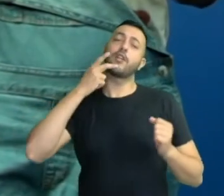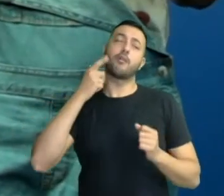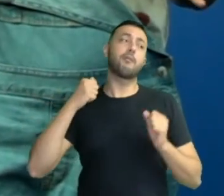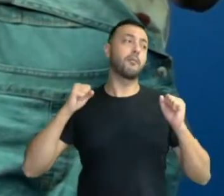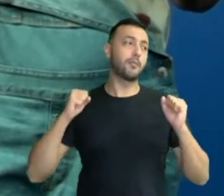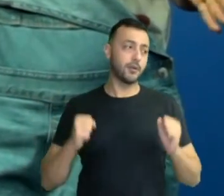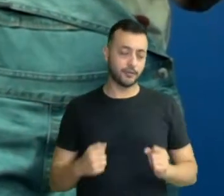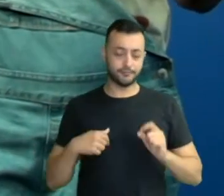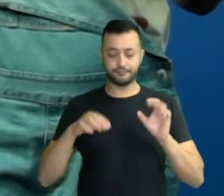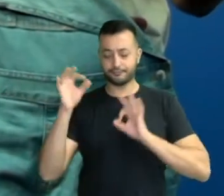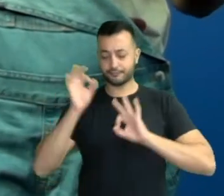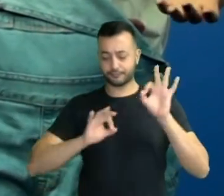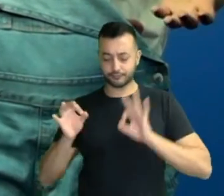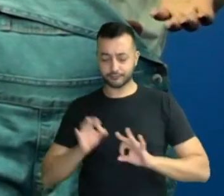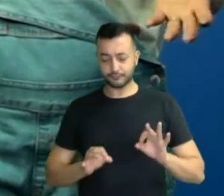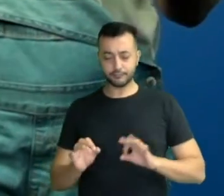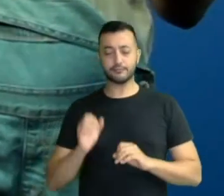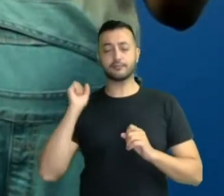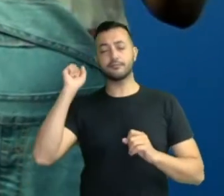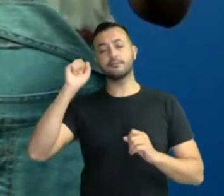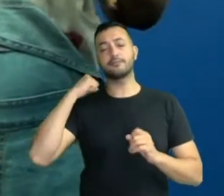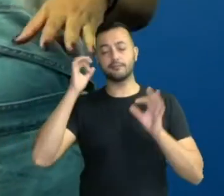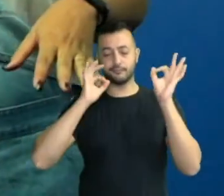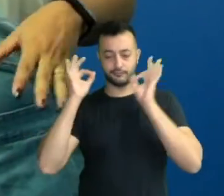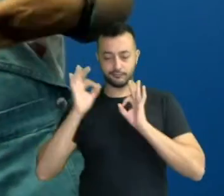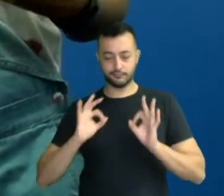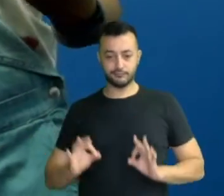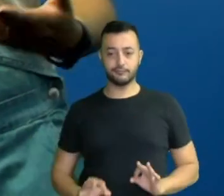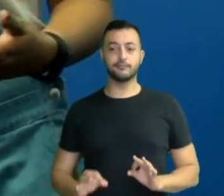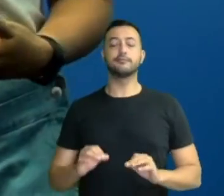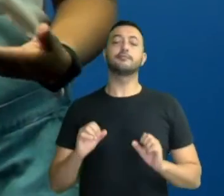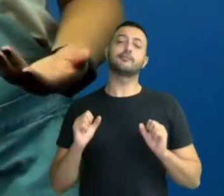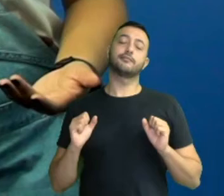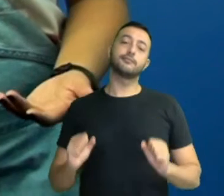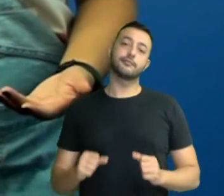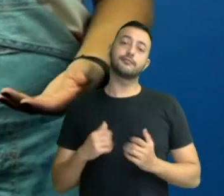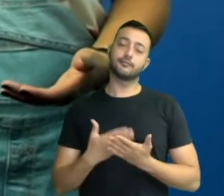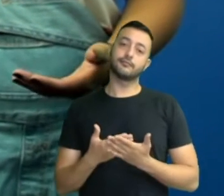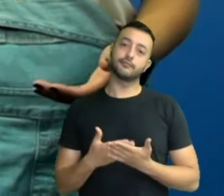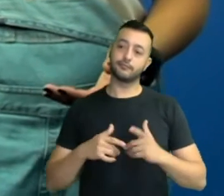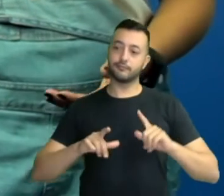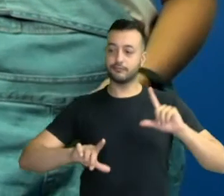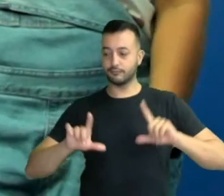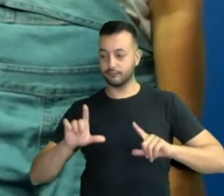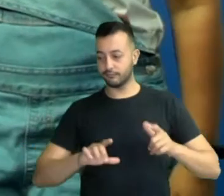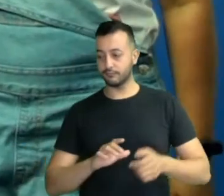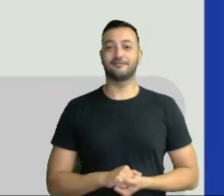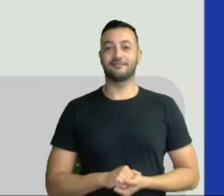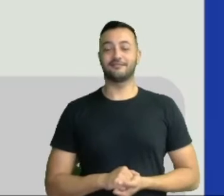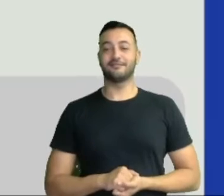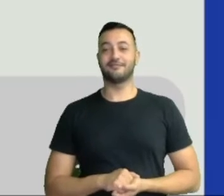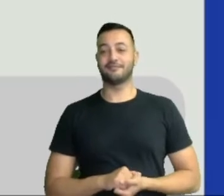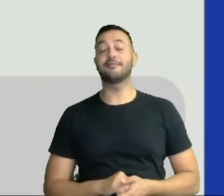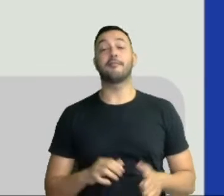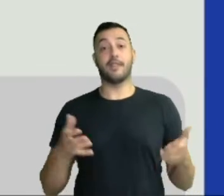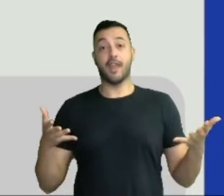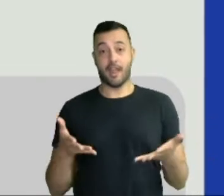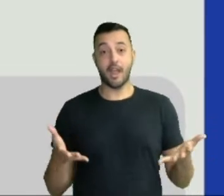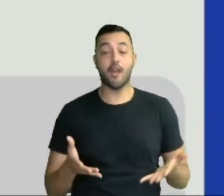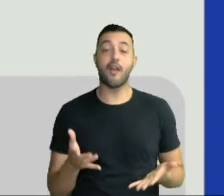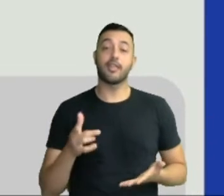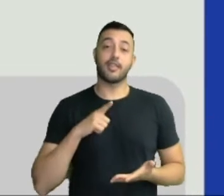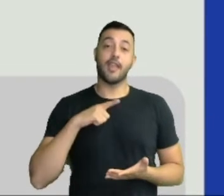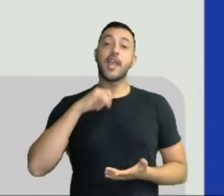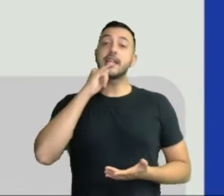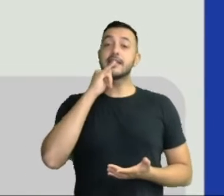arreglo para gravar as classes para la tele. Eu me arrumo para gravar as aulas para a TV, tá certo? E agora a gente vai ver um